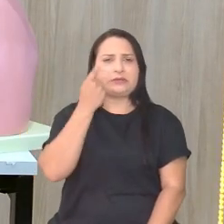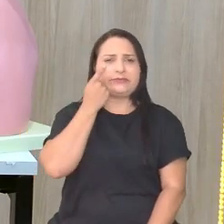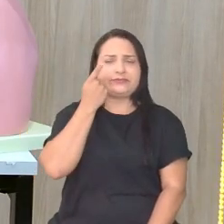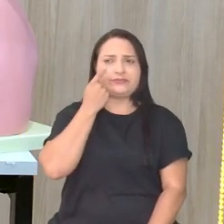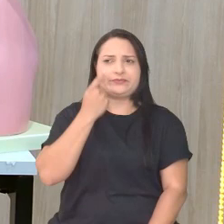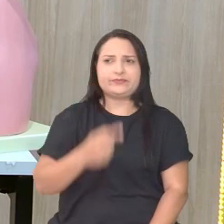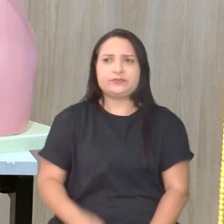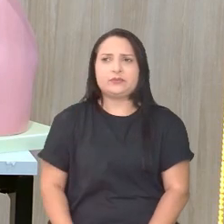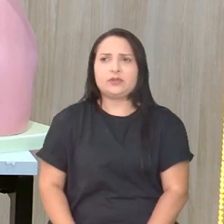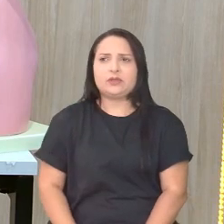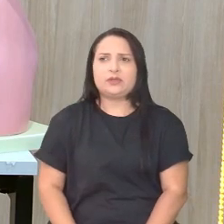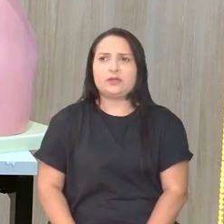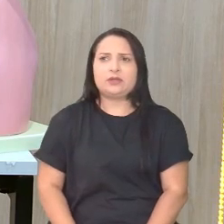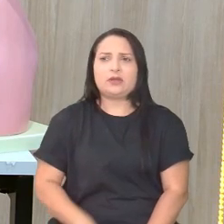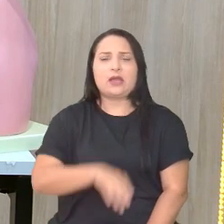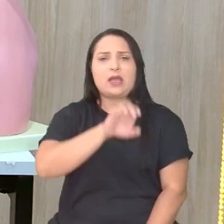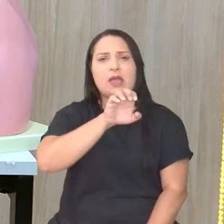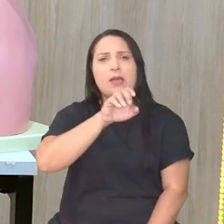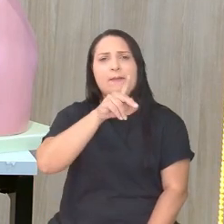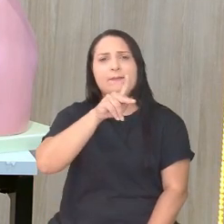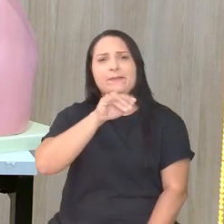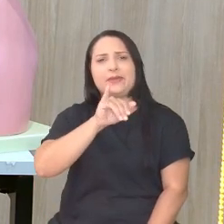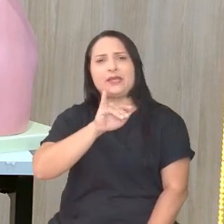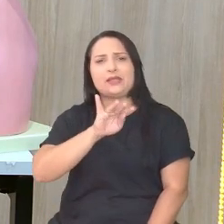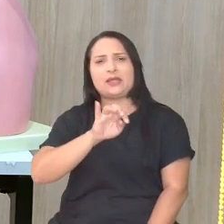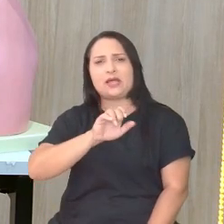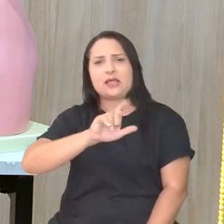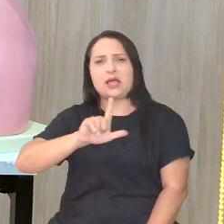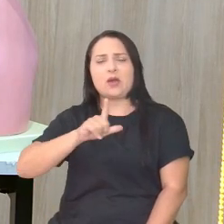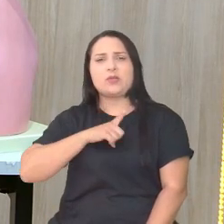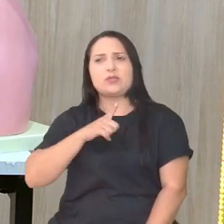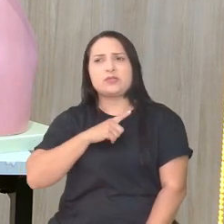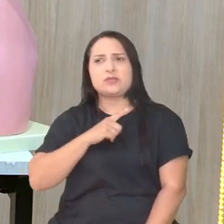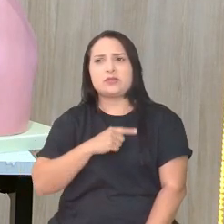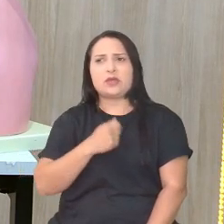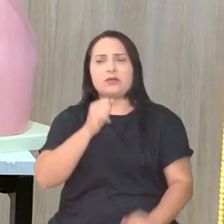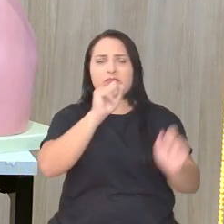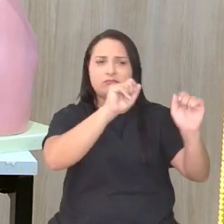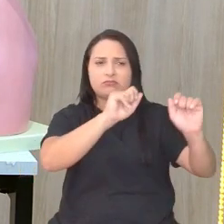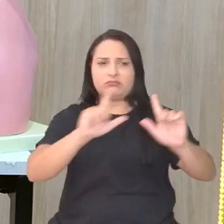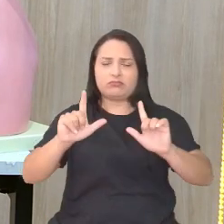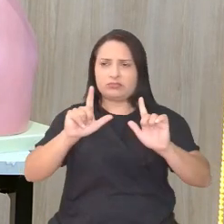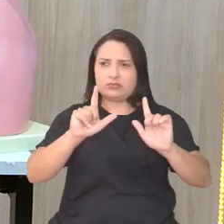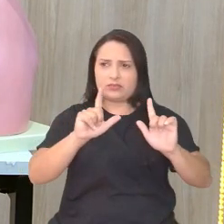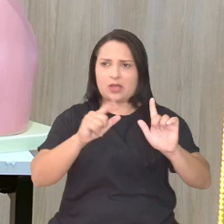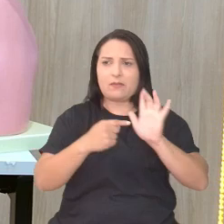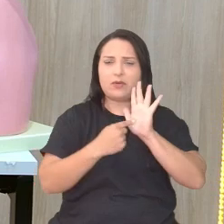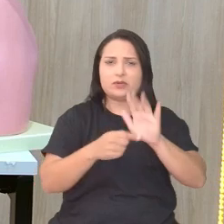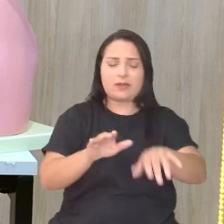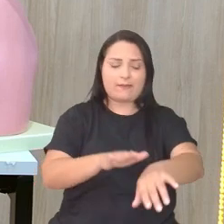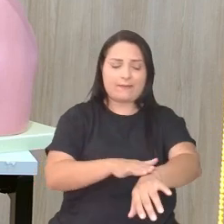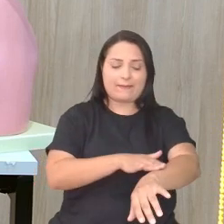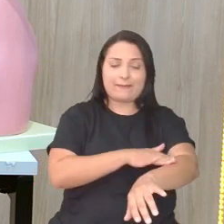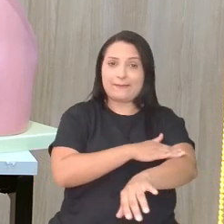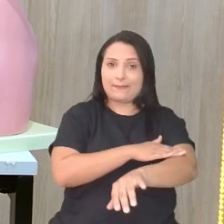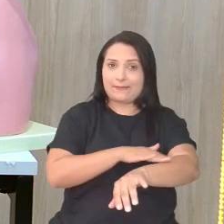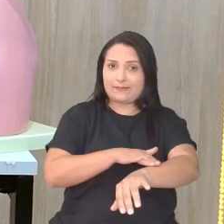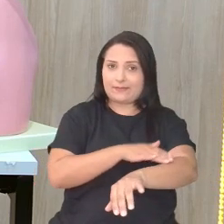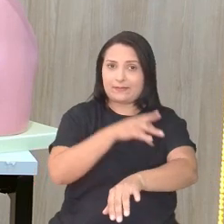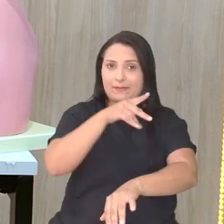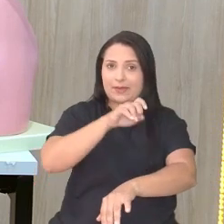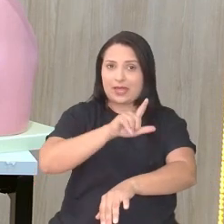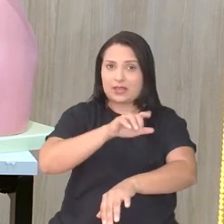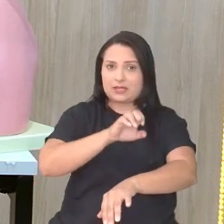tecido epitelial, aqui tem um corte de imagem que vocês já viram hoje, mostrando aí a questão da pele. E a gente vai ver